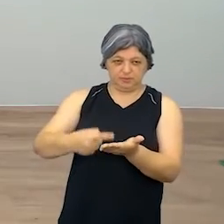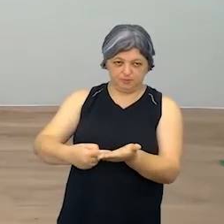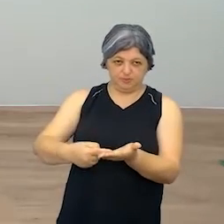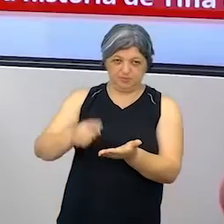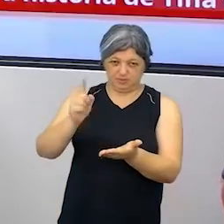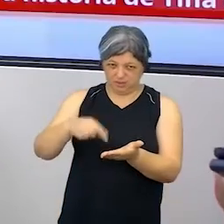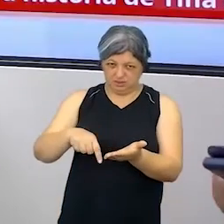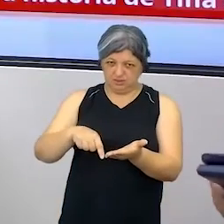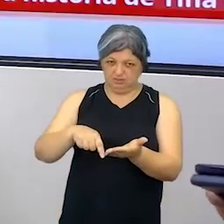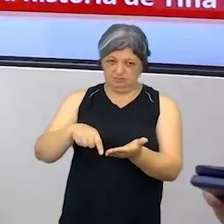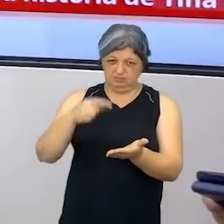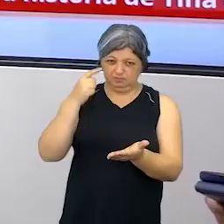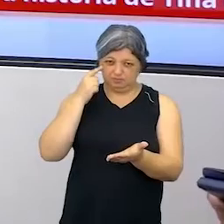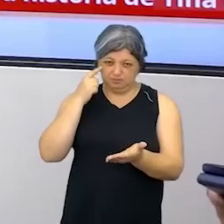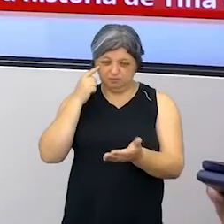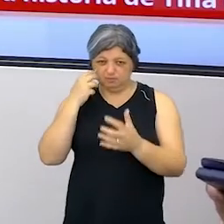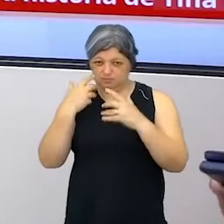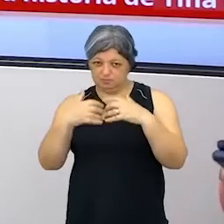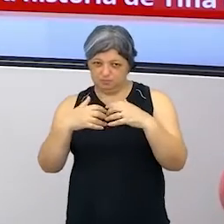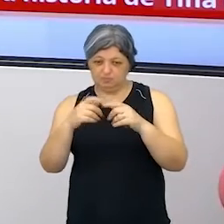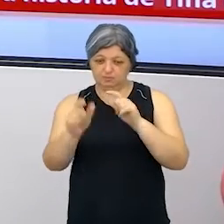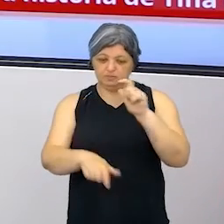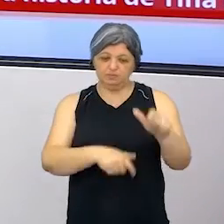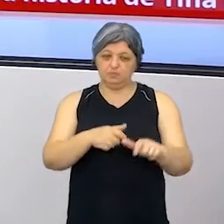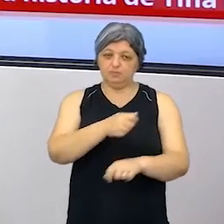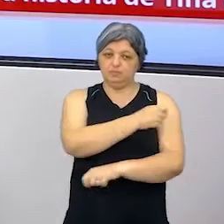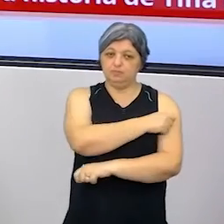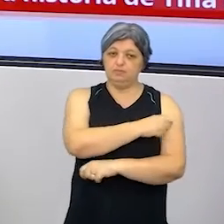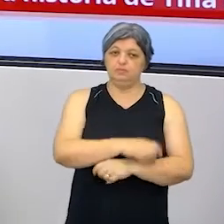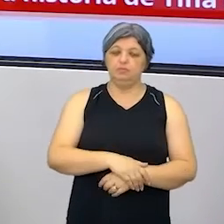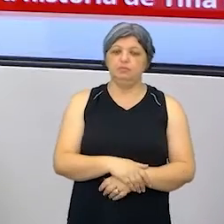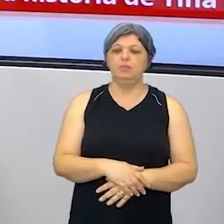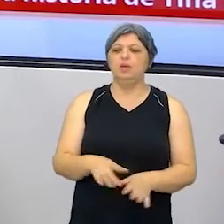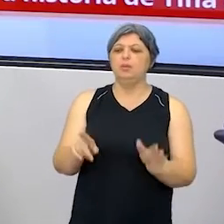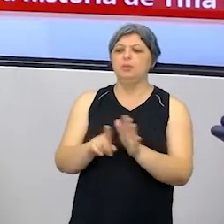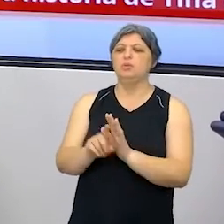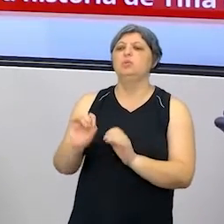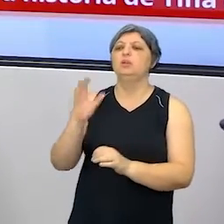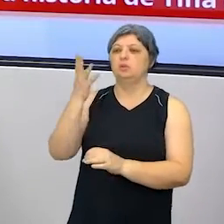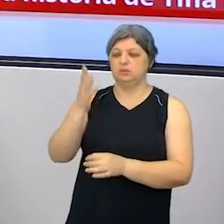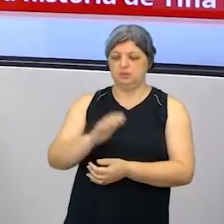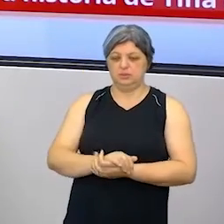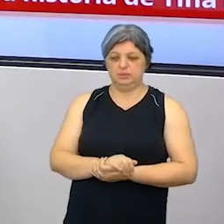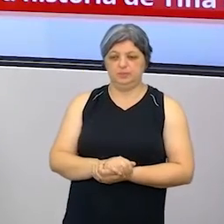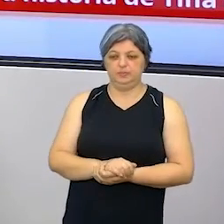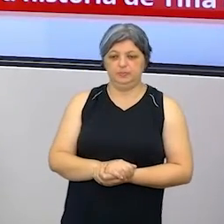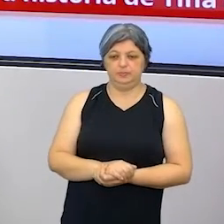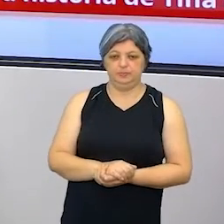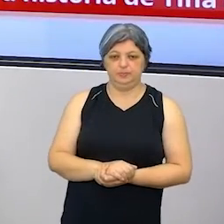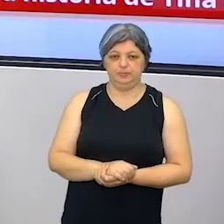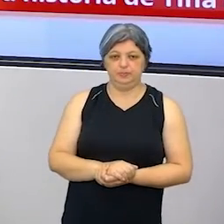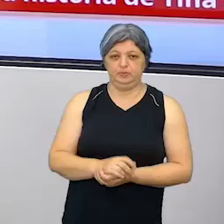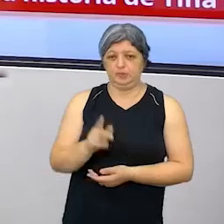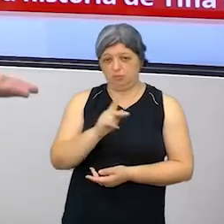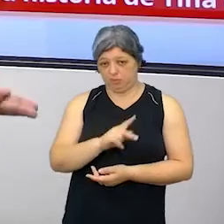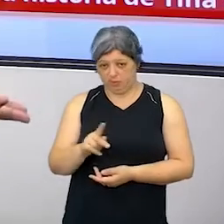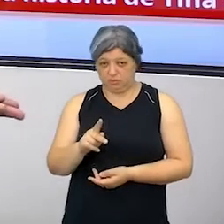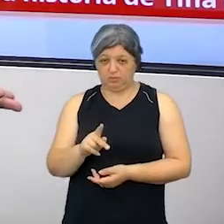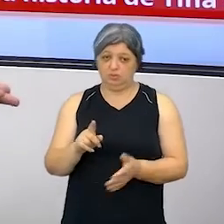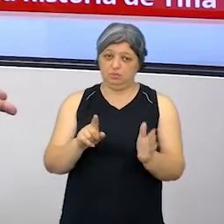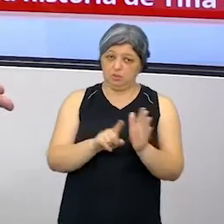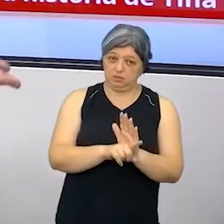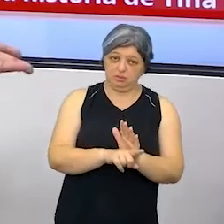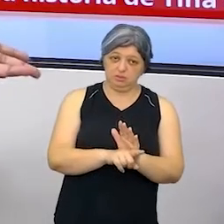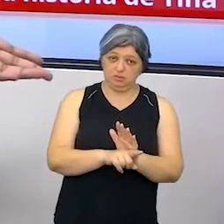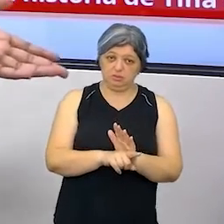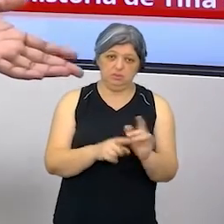pergunta traz uma reflexão para os alunos? O que está acontecendo? Um dos professores perguntaria primeiro, porque ele não estava